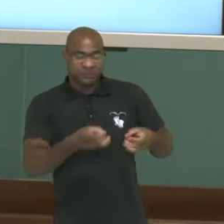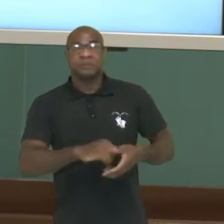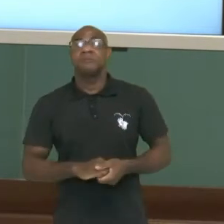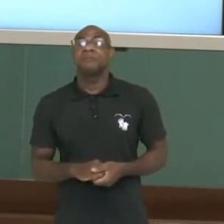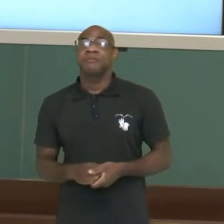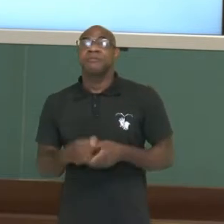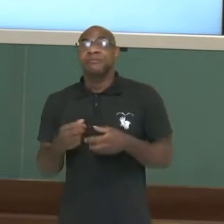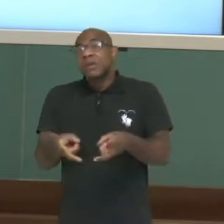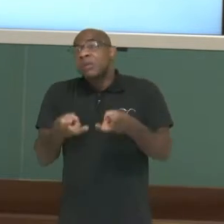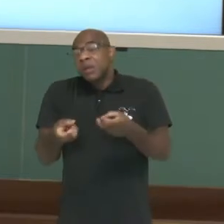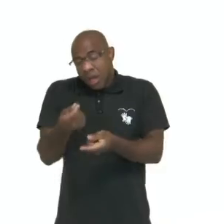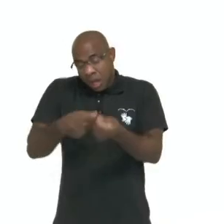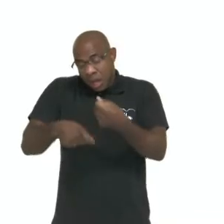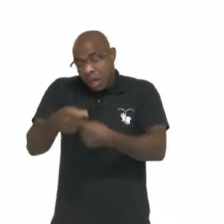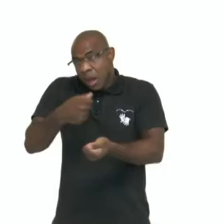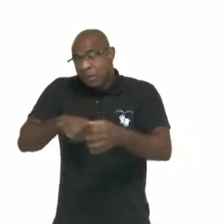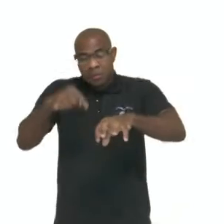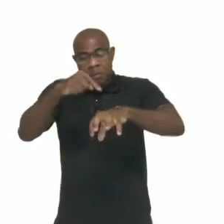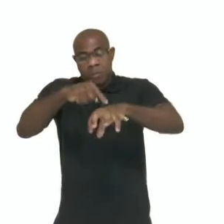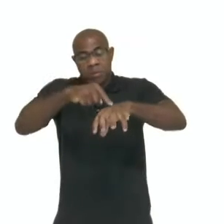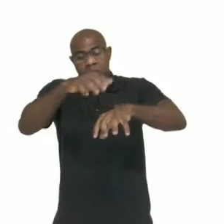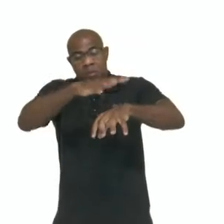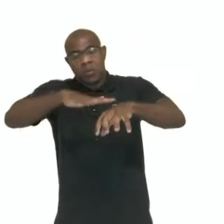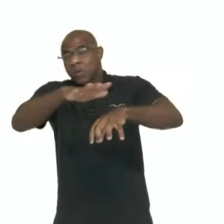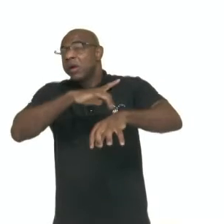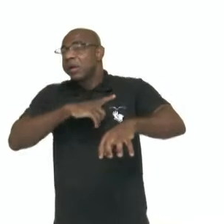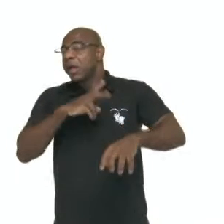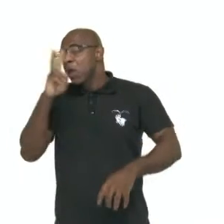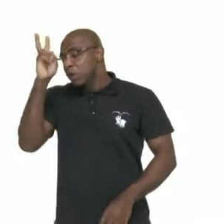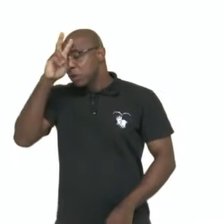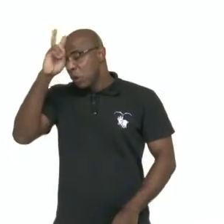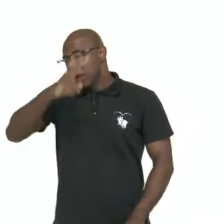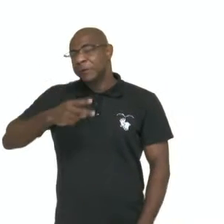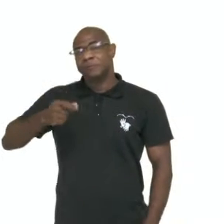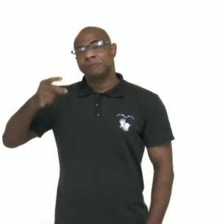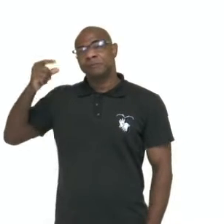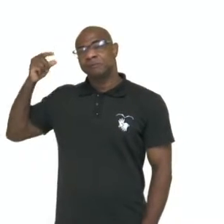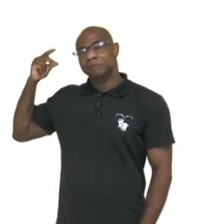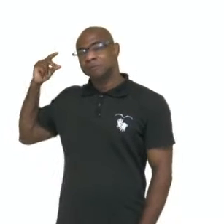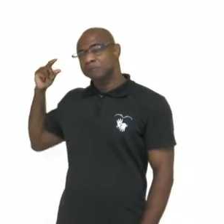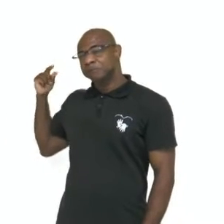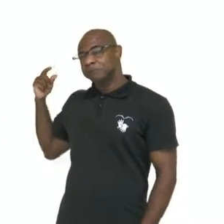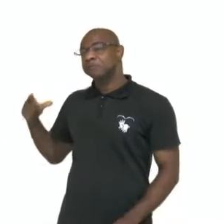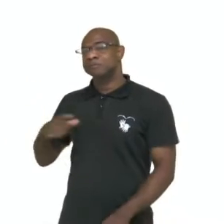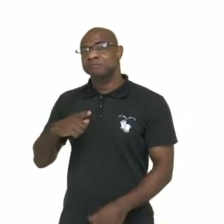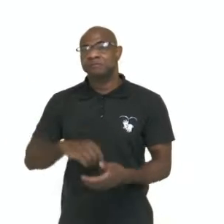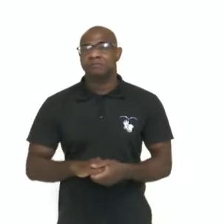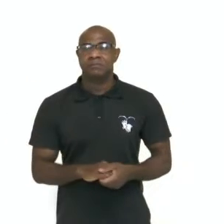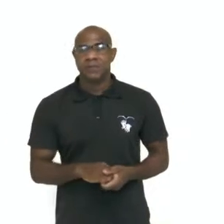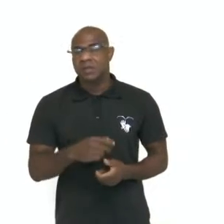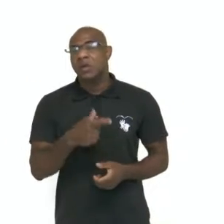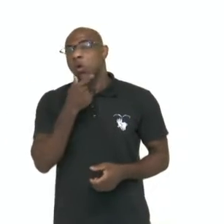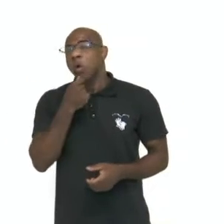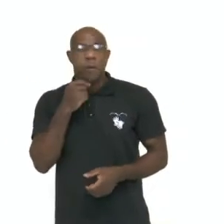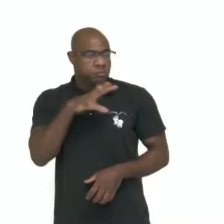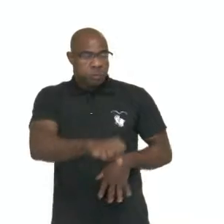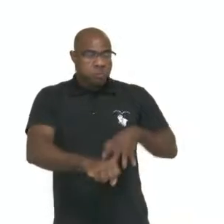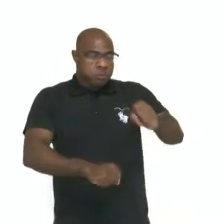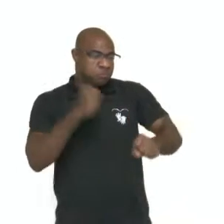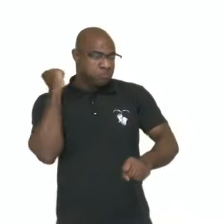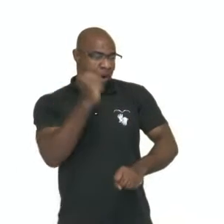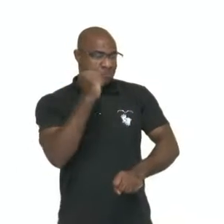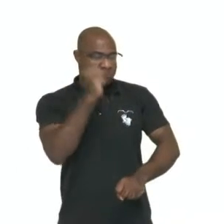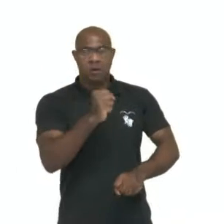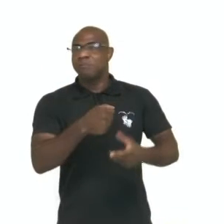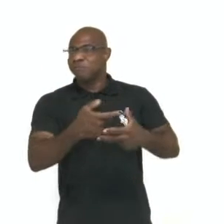exploração econômica do Ártico tem então um longo histórico de predatorismo, né, de predação dessa região, uma